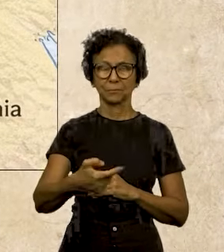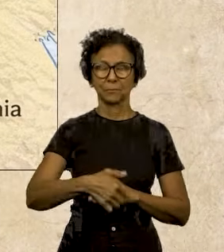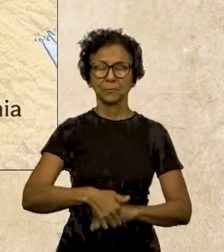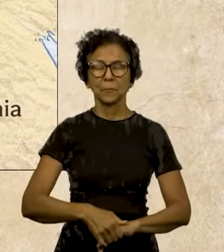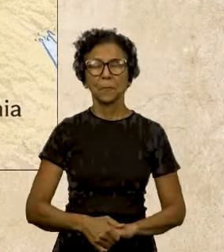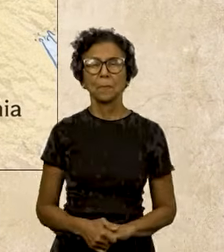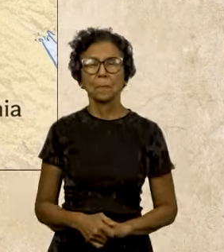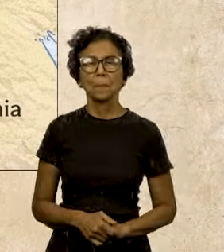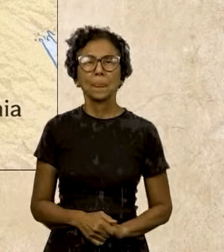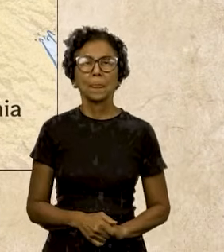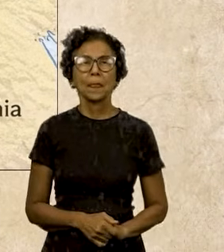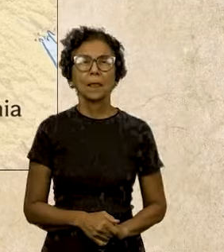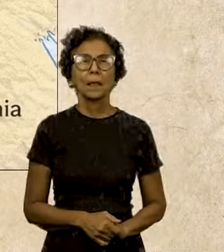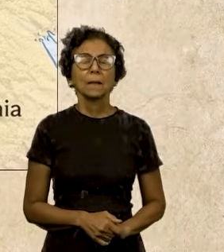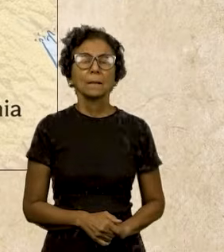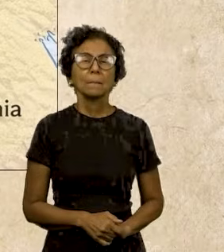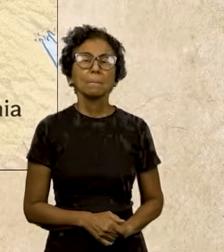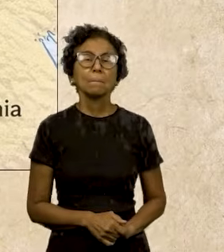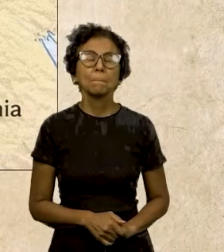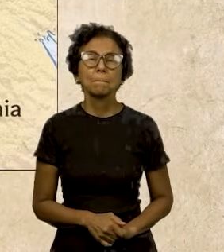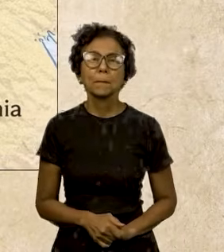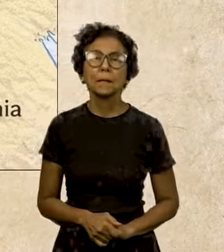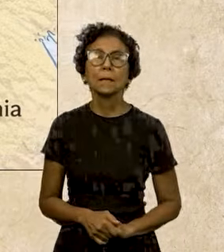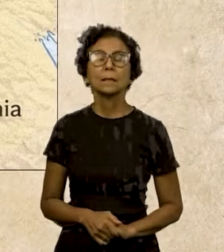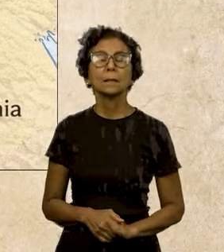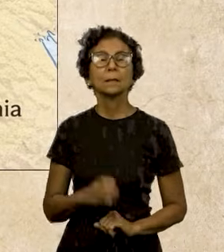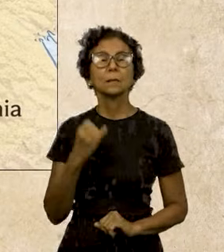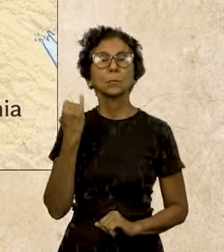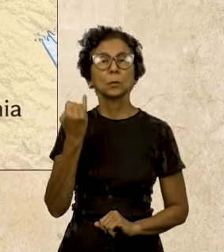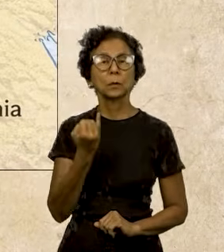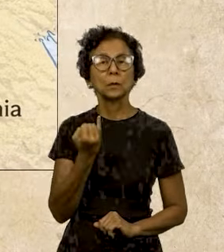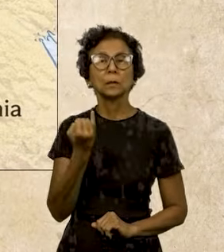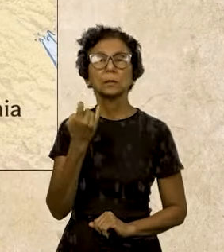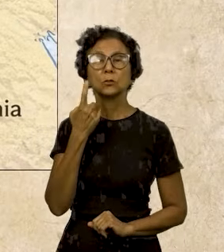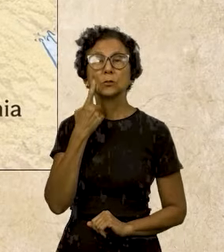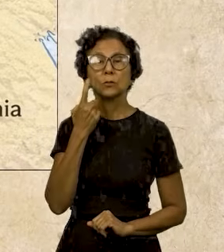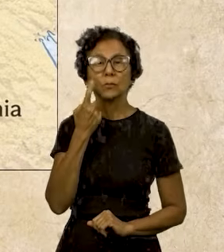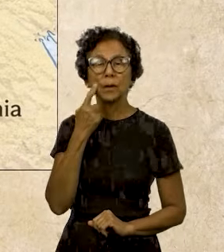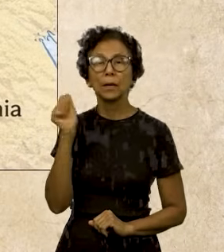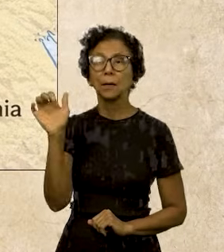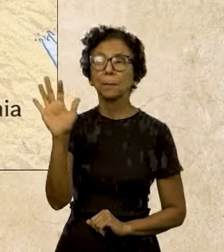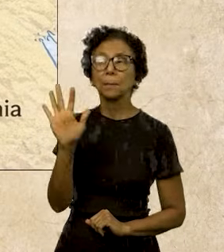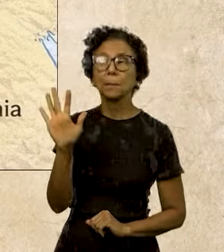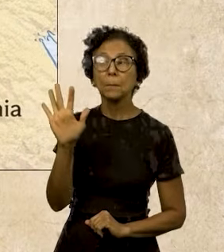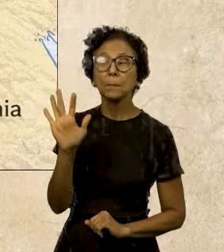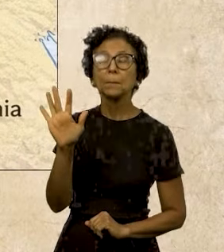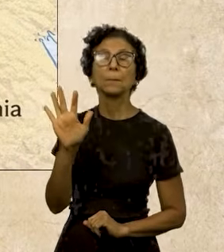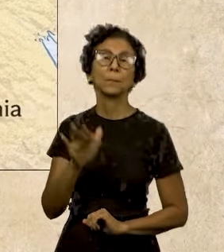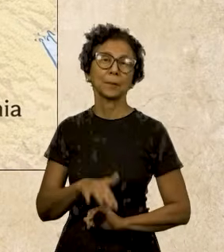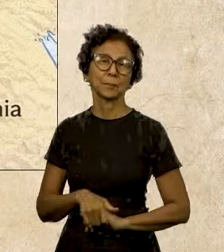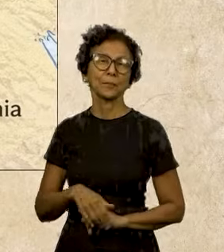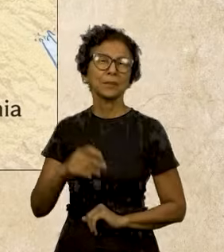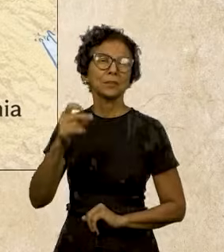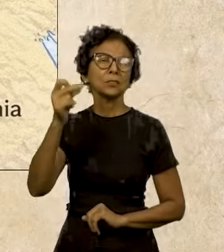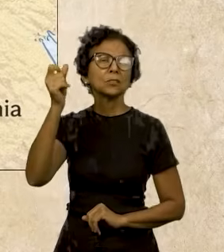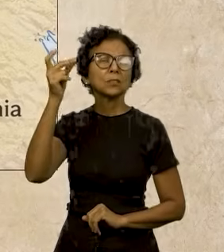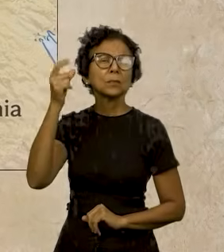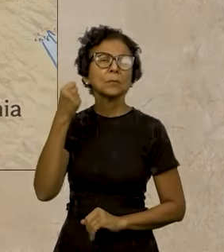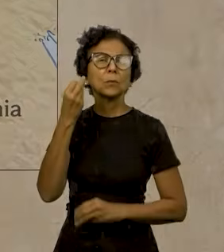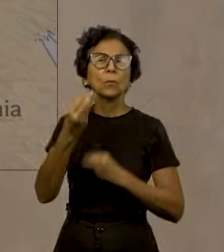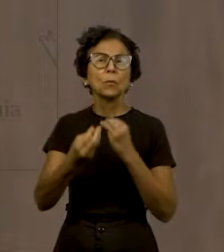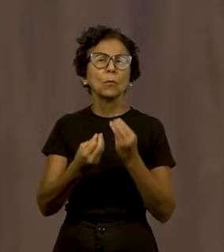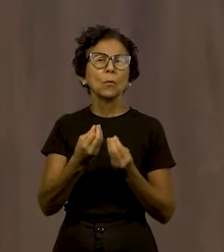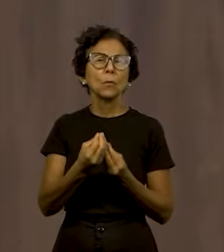entender o nascimento de Jesus, é importante, na geografia, nós entendermos como era o mundo da